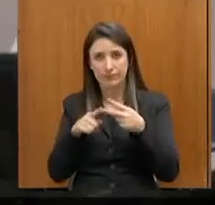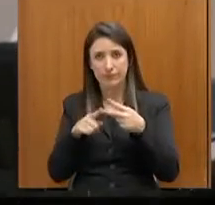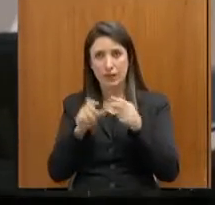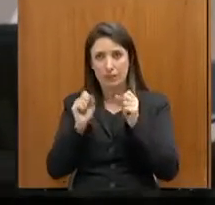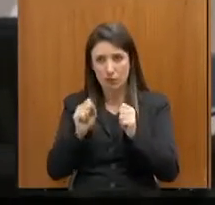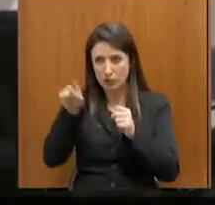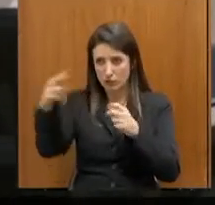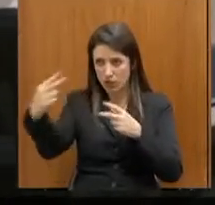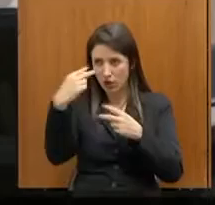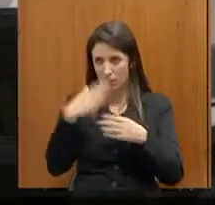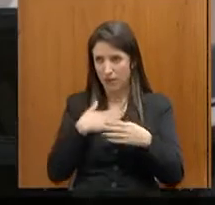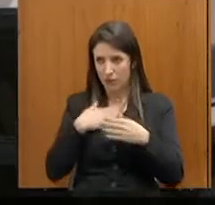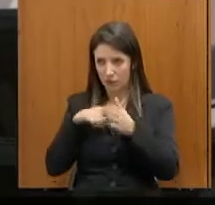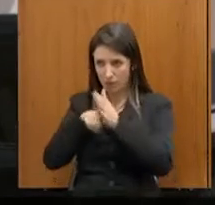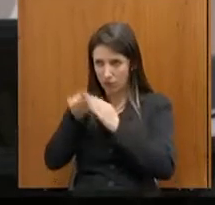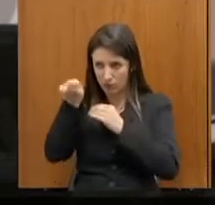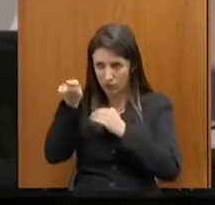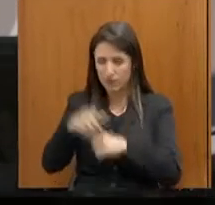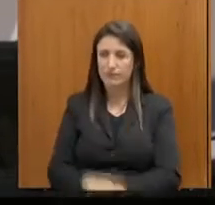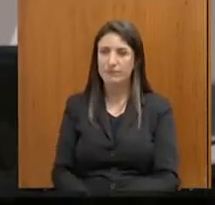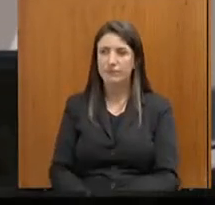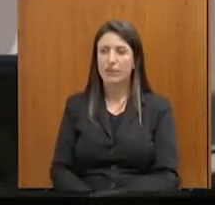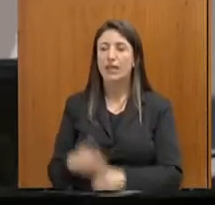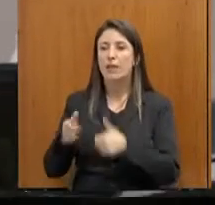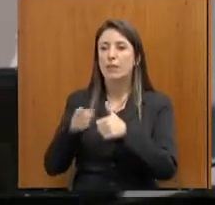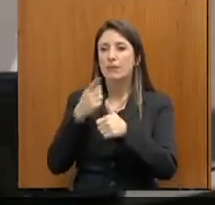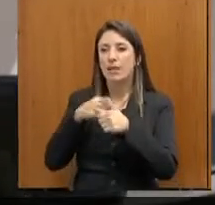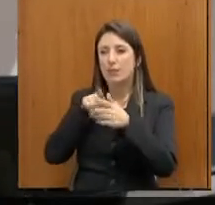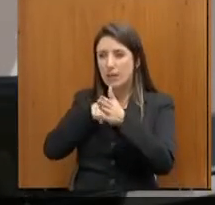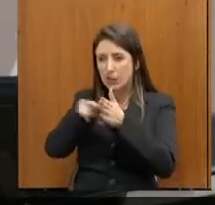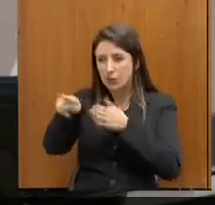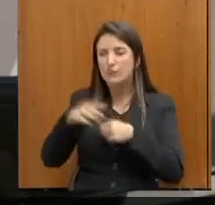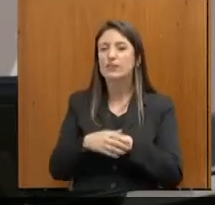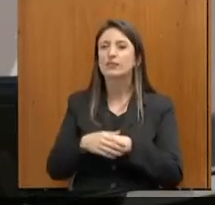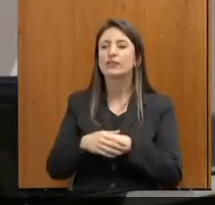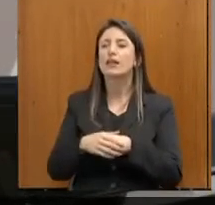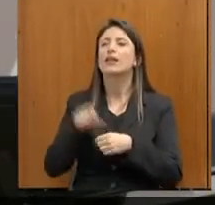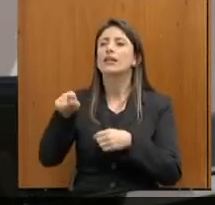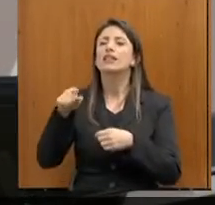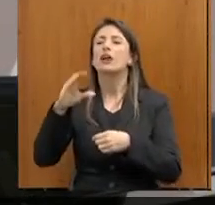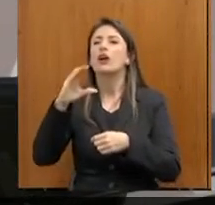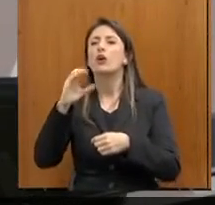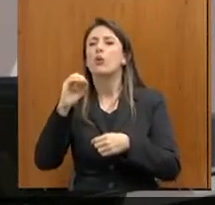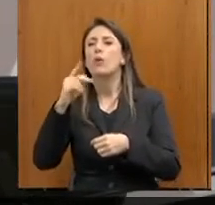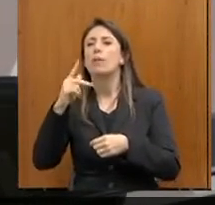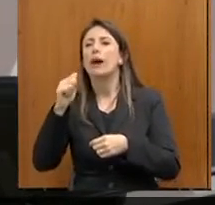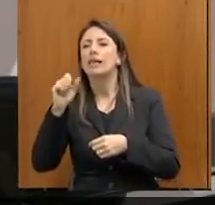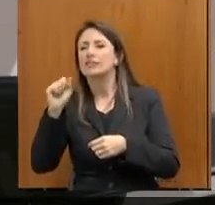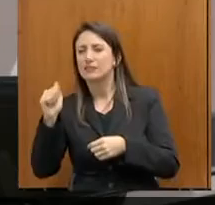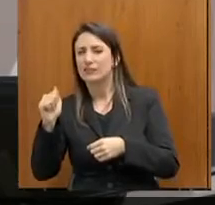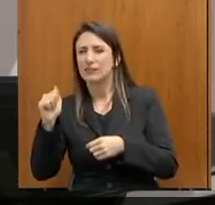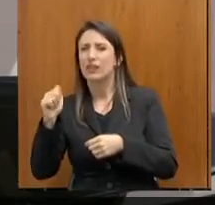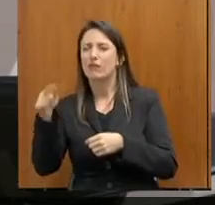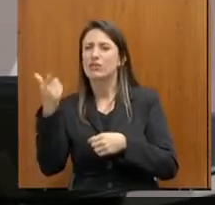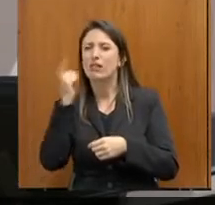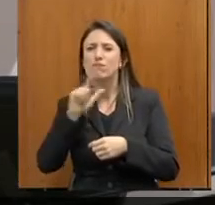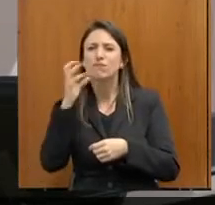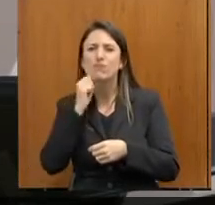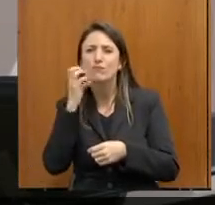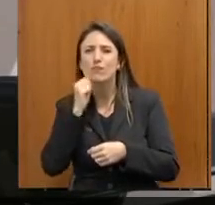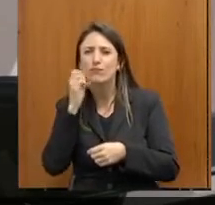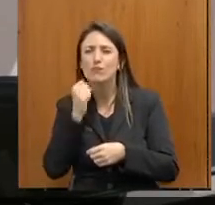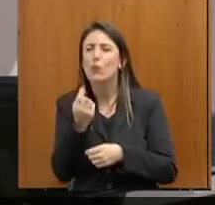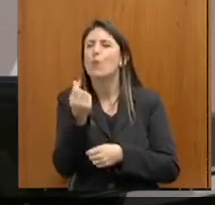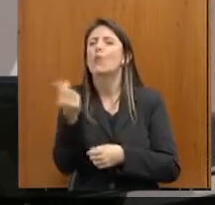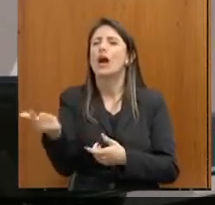fazendo favor para fazer a pergunta o Senhor então minha primeira pergunta é Qual foi o futuramento né da Copasa durante a pandemia minha primeira pergunta e a